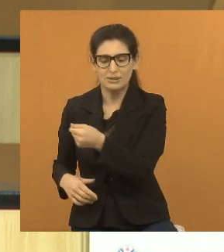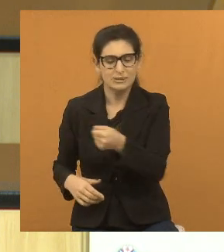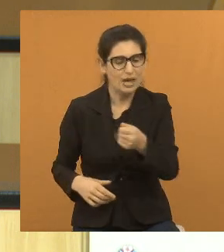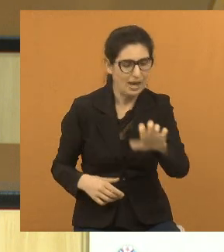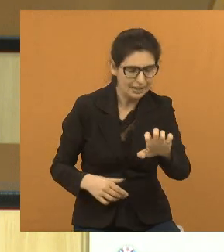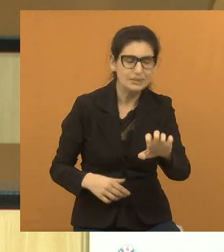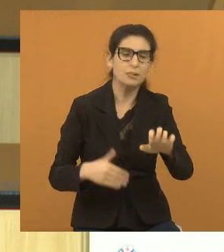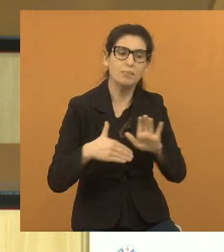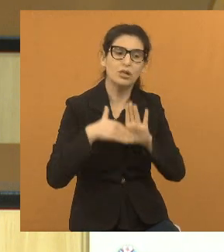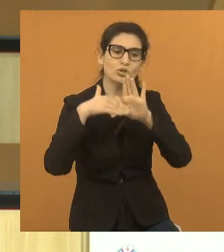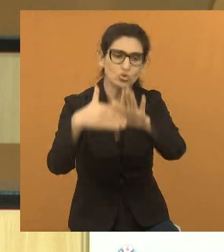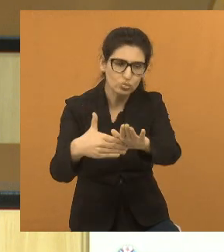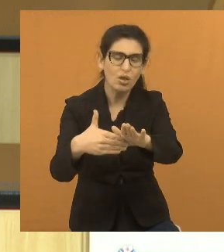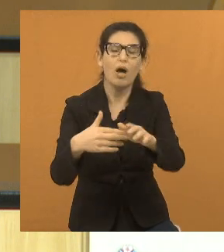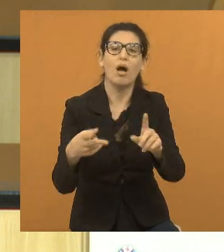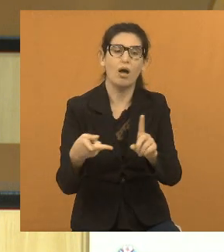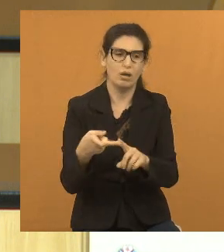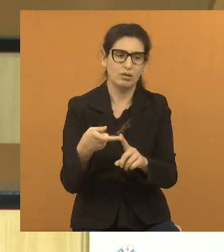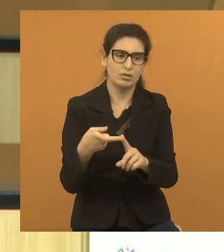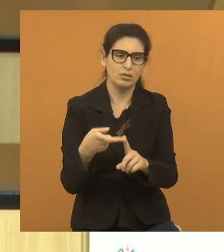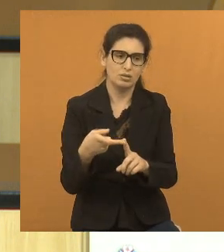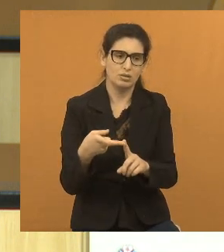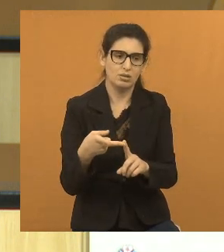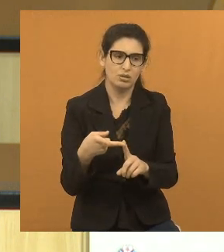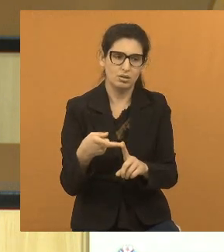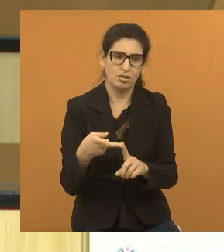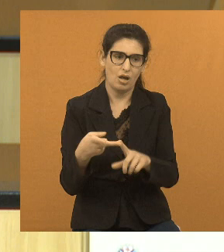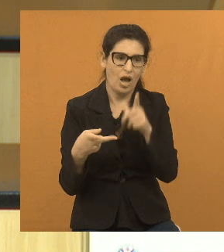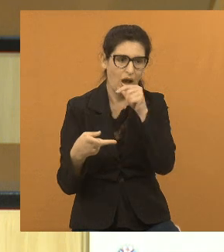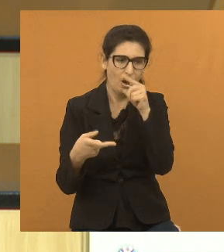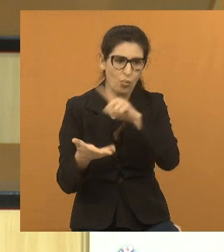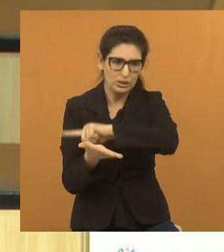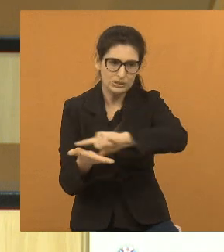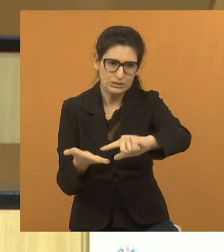ter mais atividades e possa ter